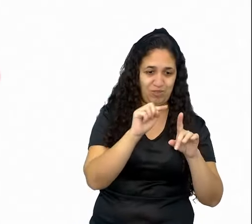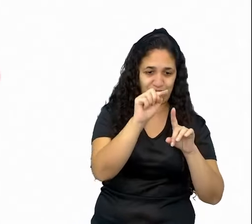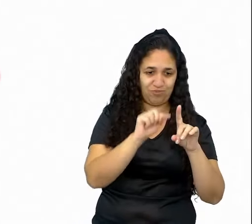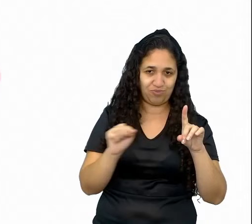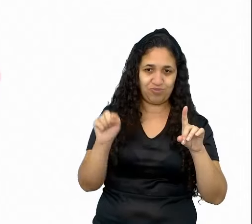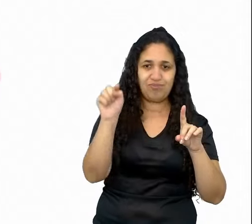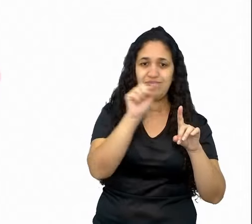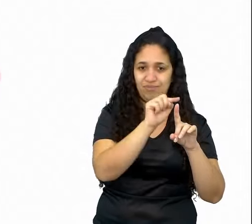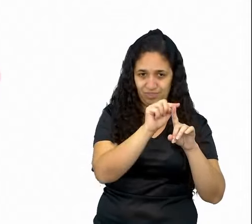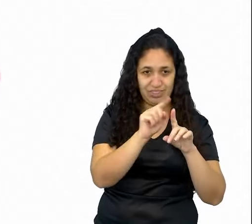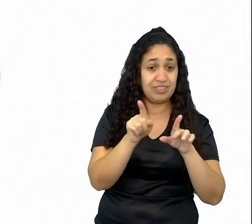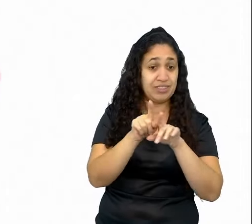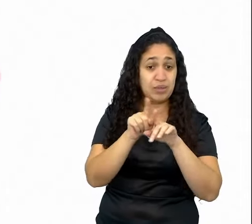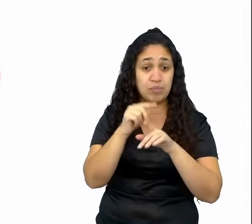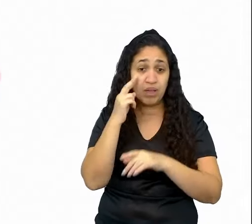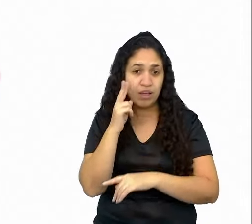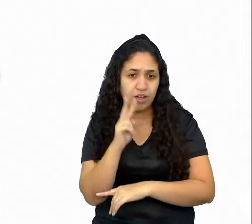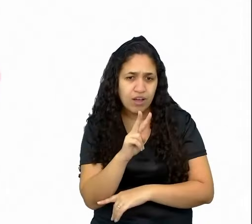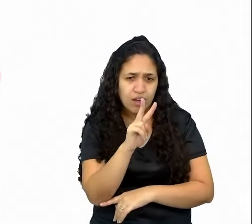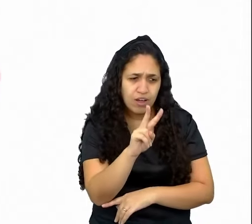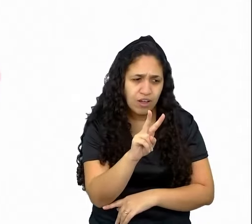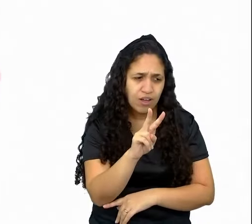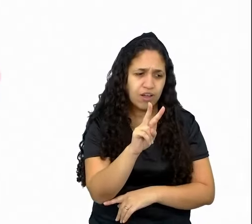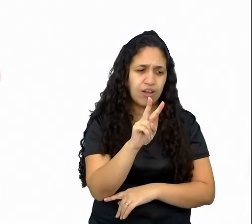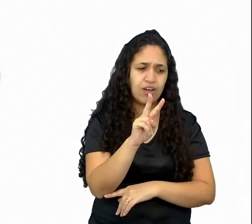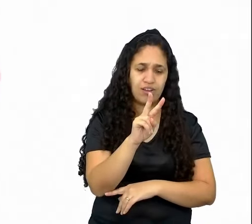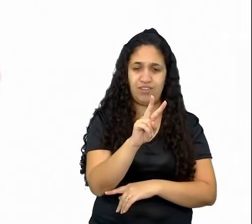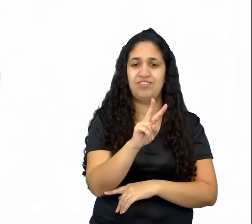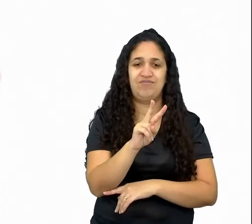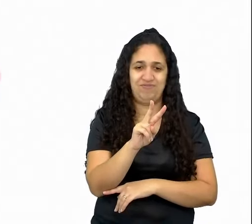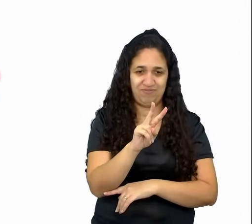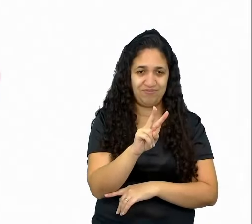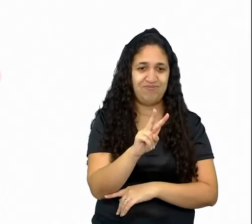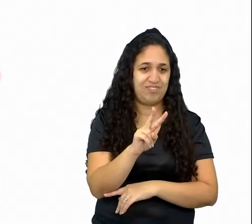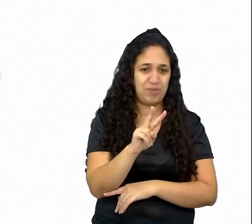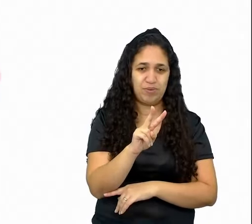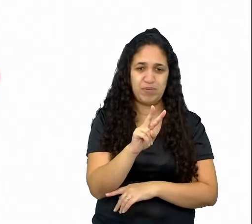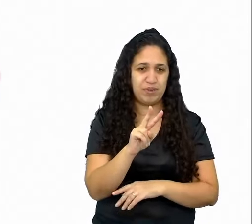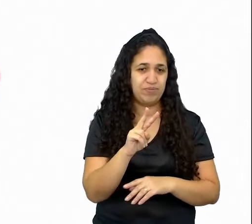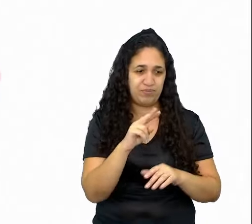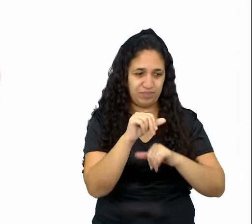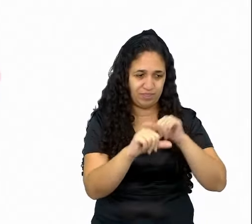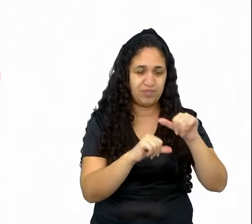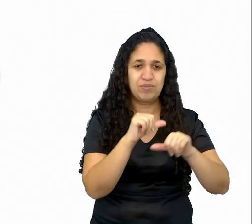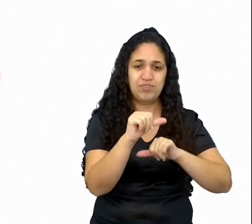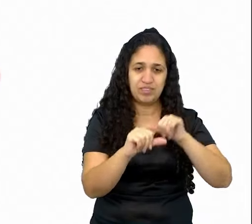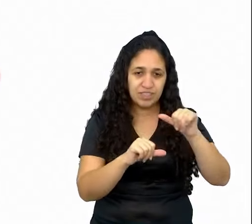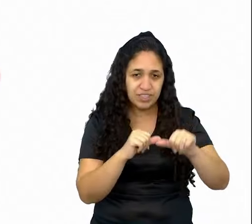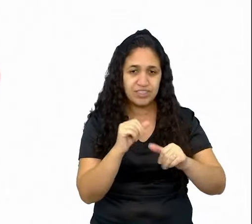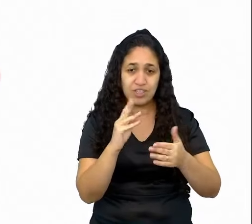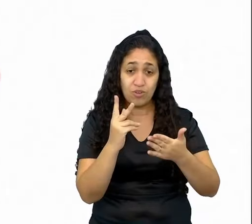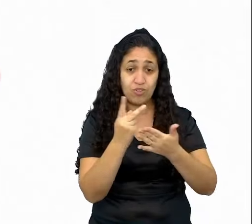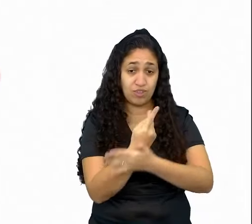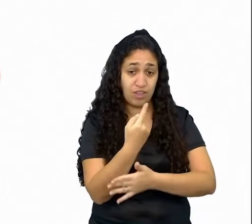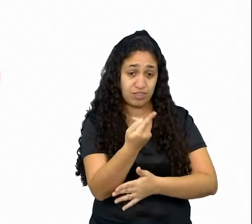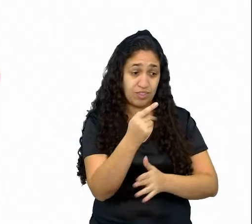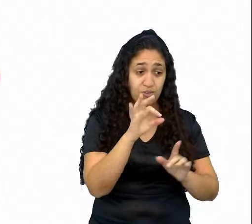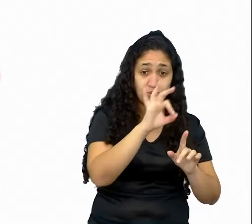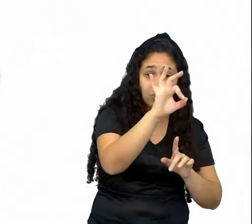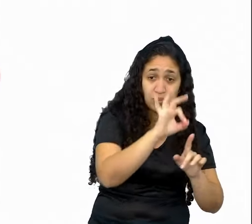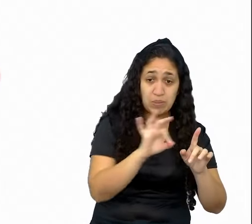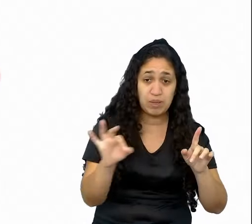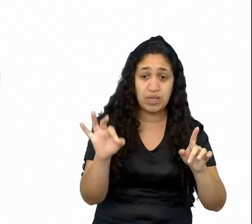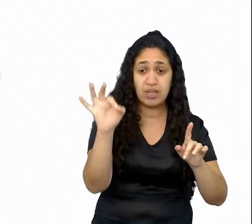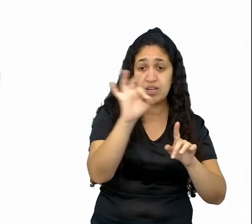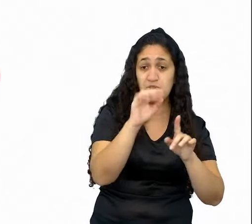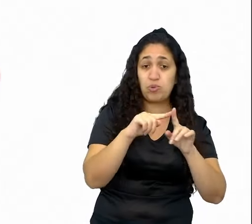gente também vai verificar lá as alterações que ocorrem com o perímetro e a área do quadrado a partir de mudanças das